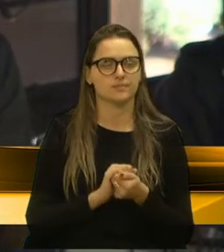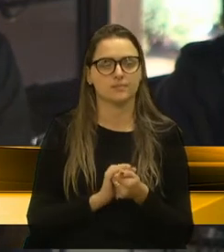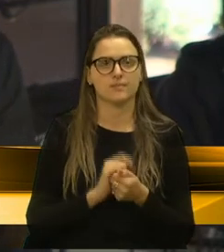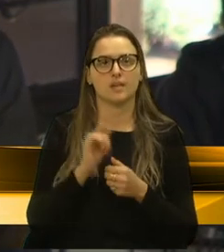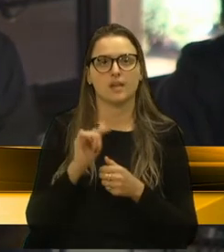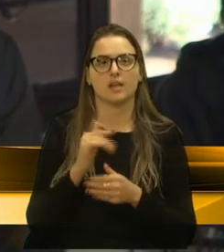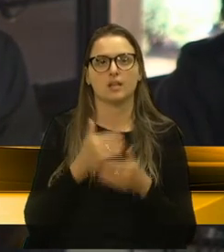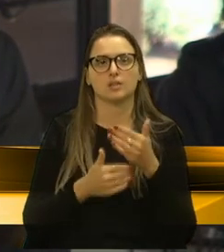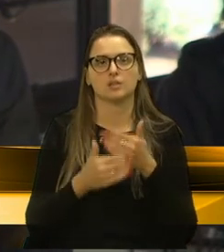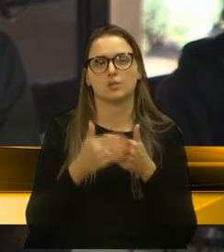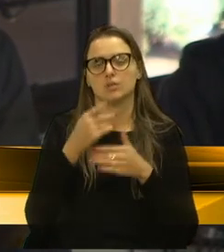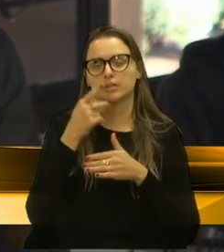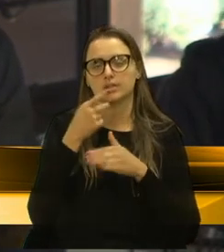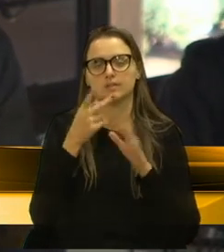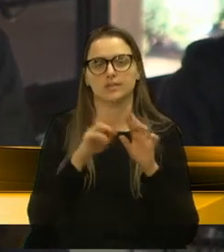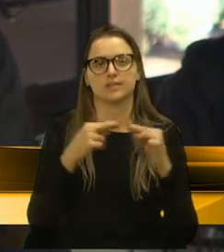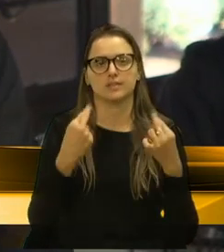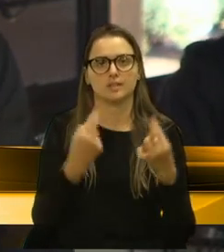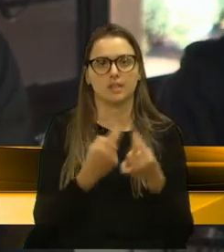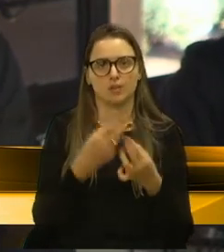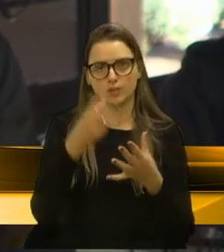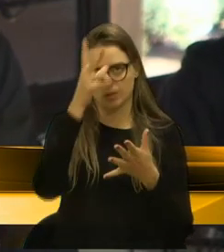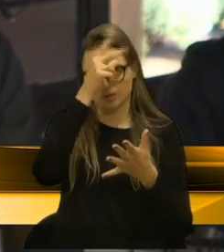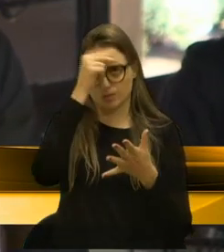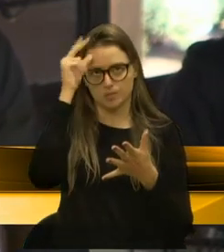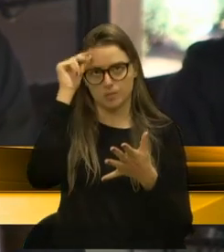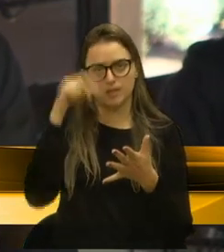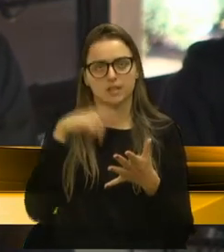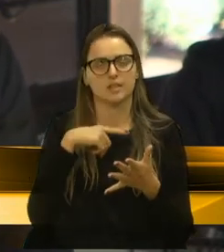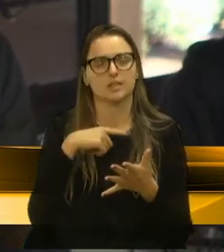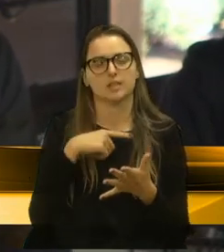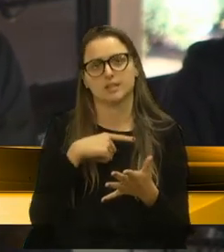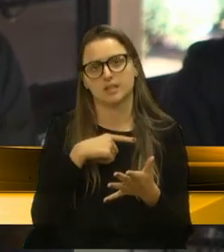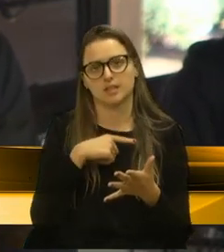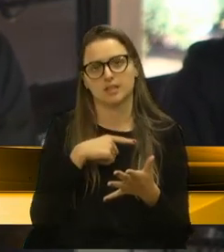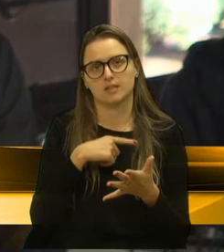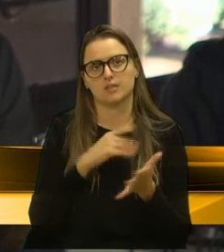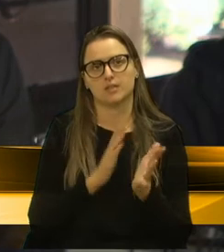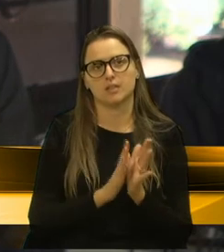as manifestações obtidas pela